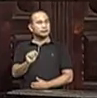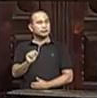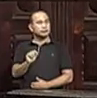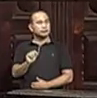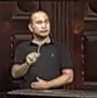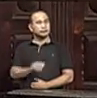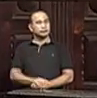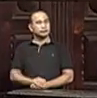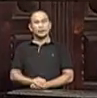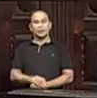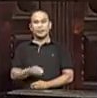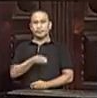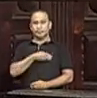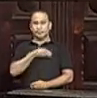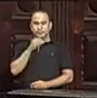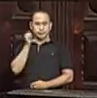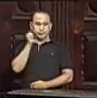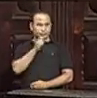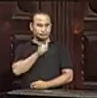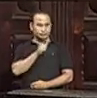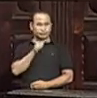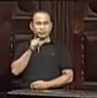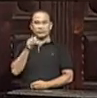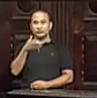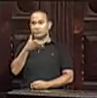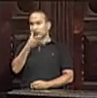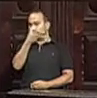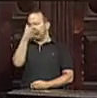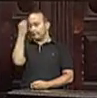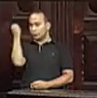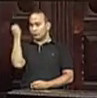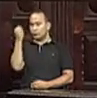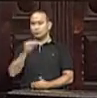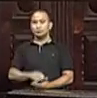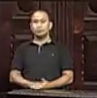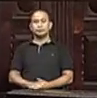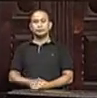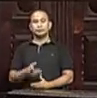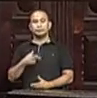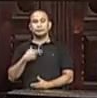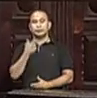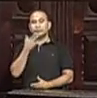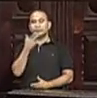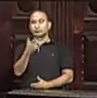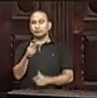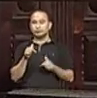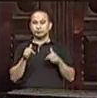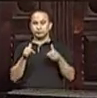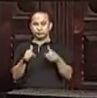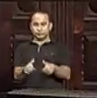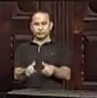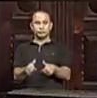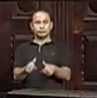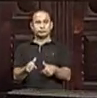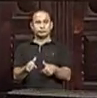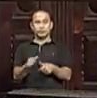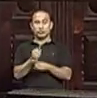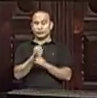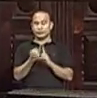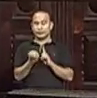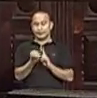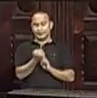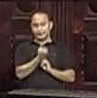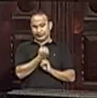douta ministra esqueceu de considerar que a